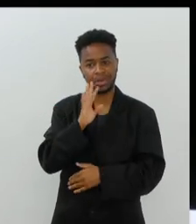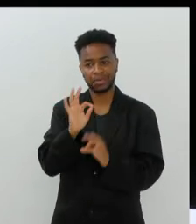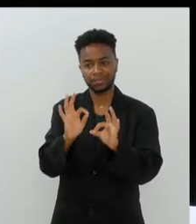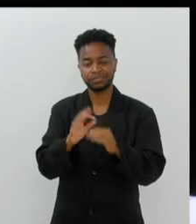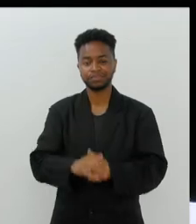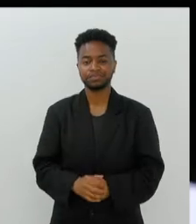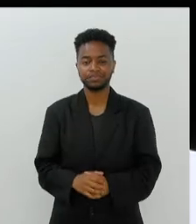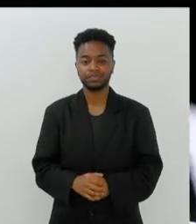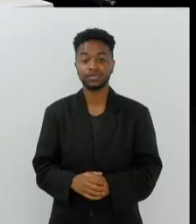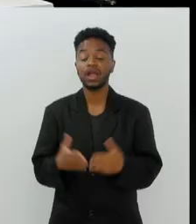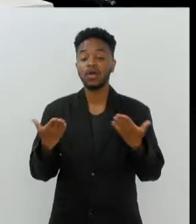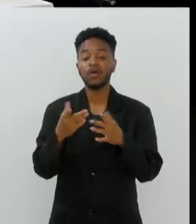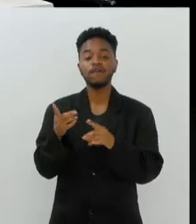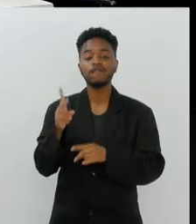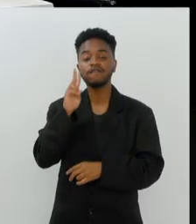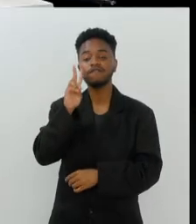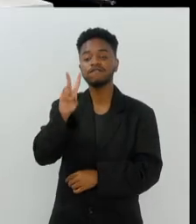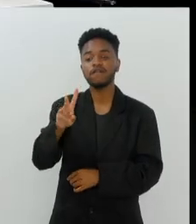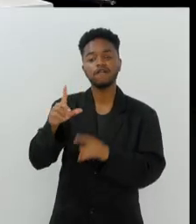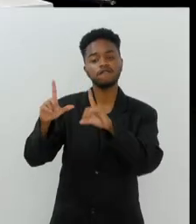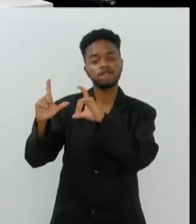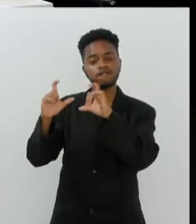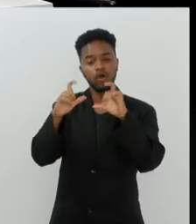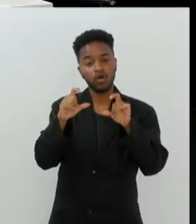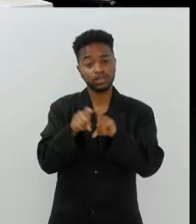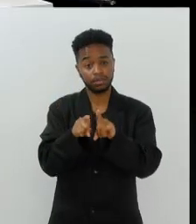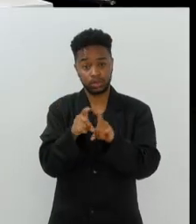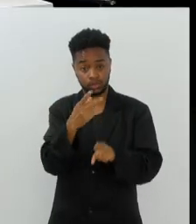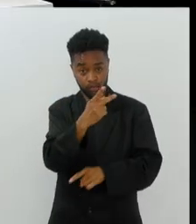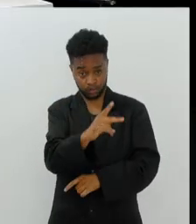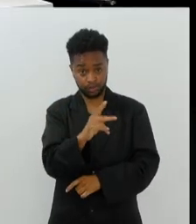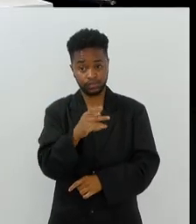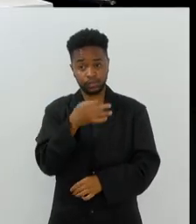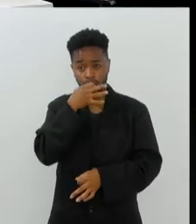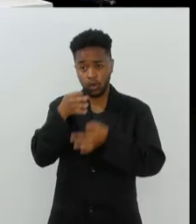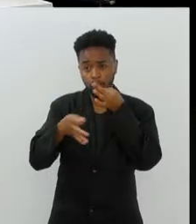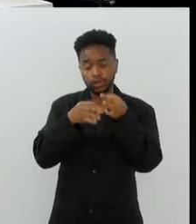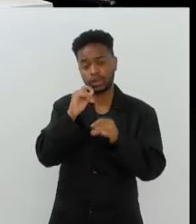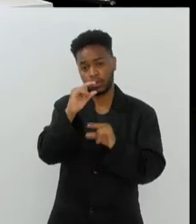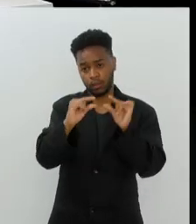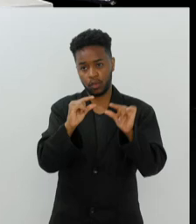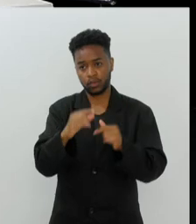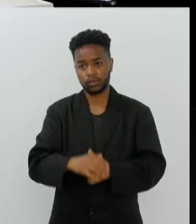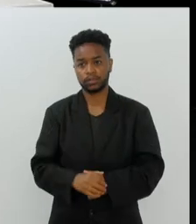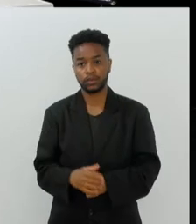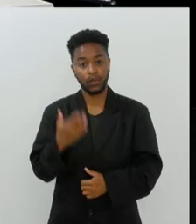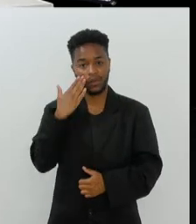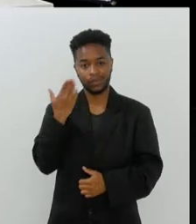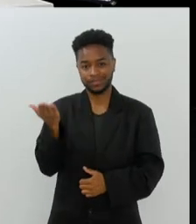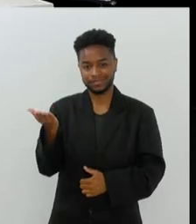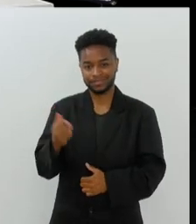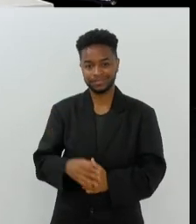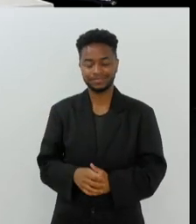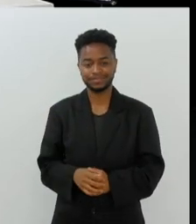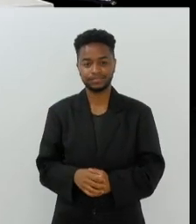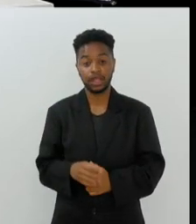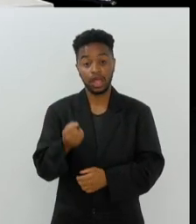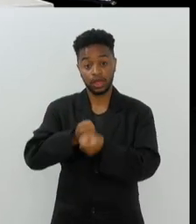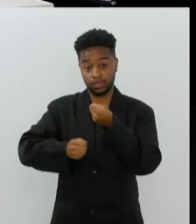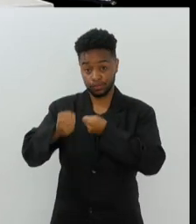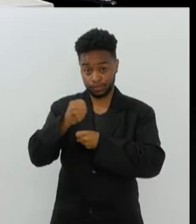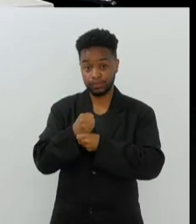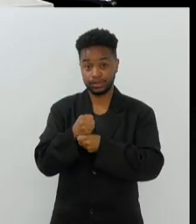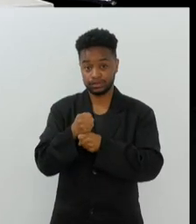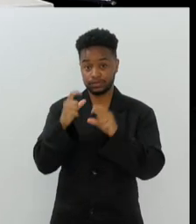legal. André, vamos ver um pouco das fotos também, suas, para a gente comentar um pouco. Ah, olha, essa é maravilhosa. Foi